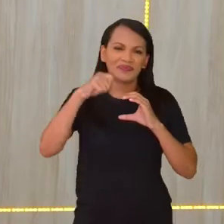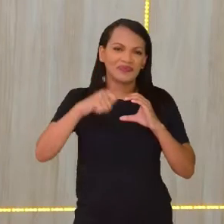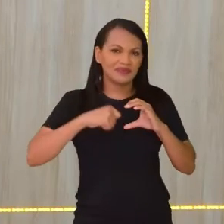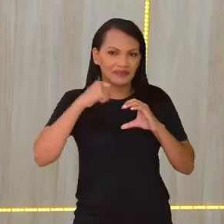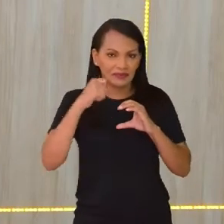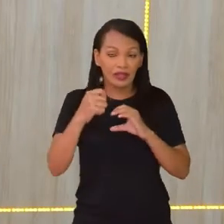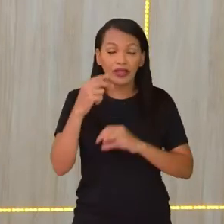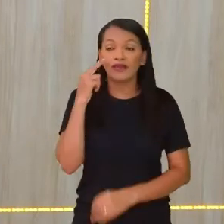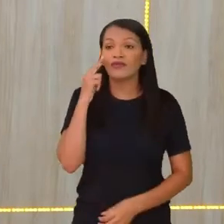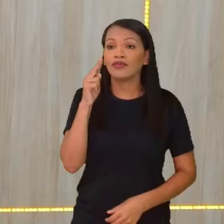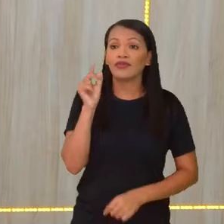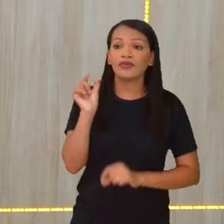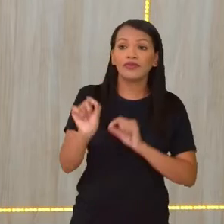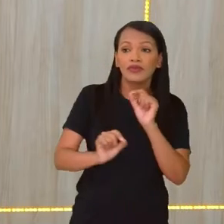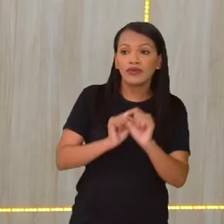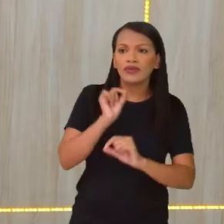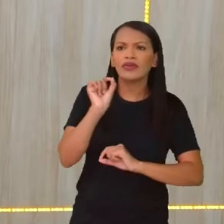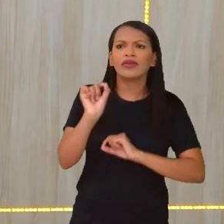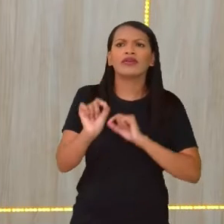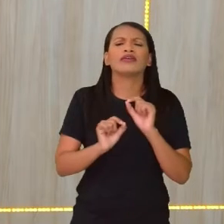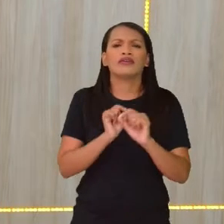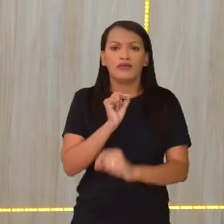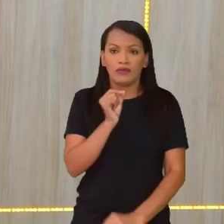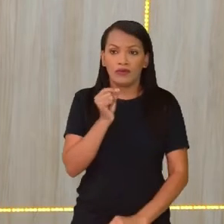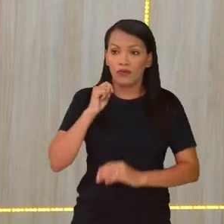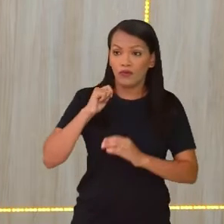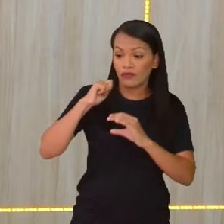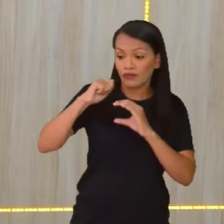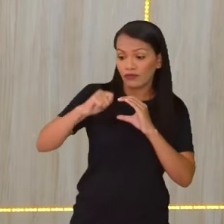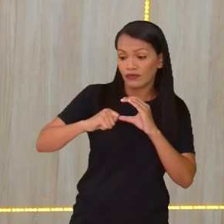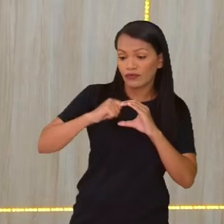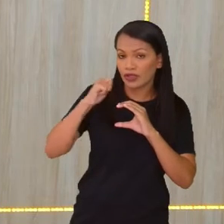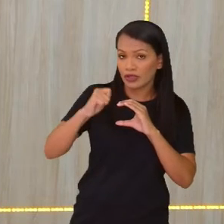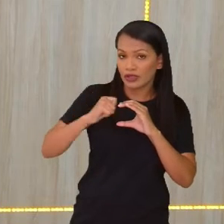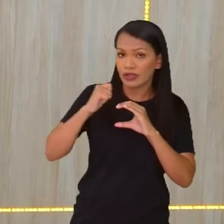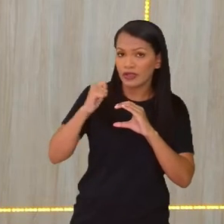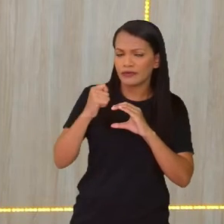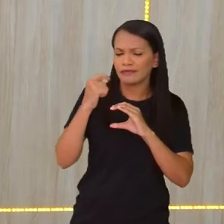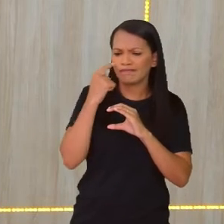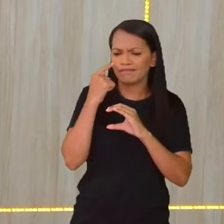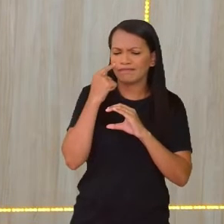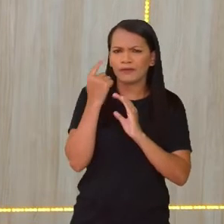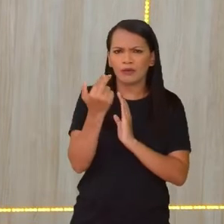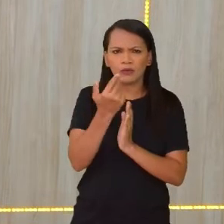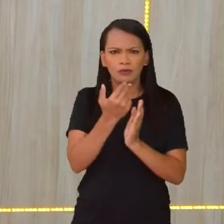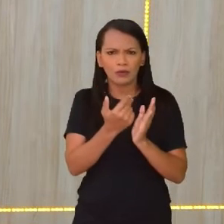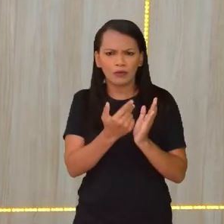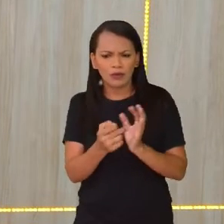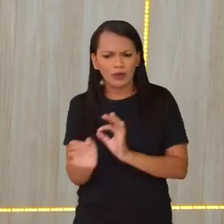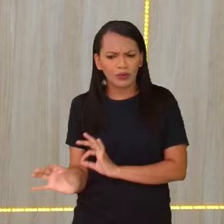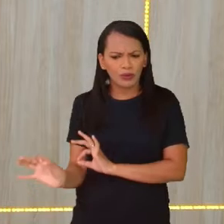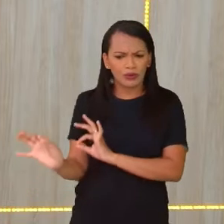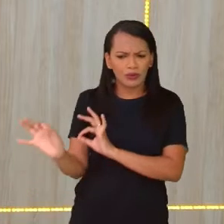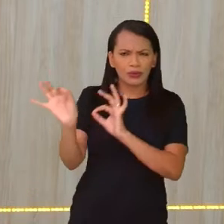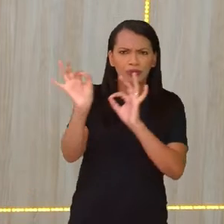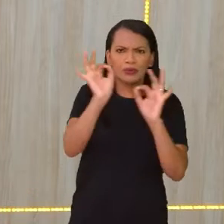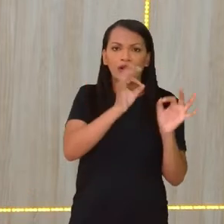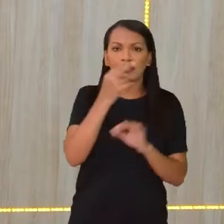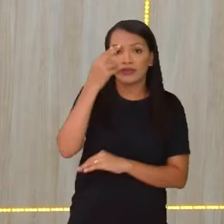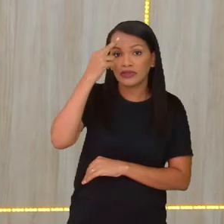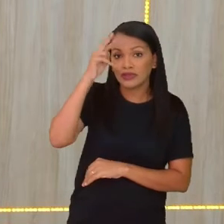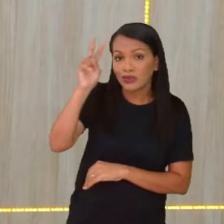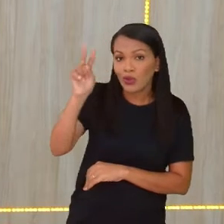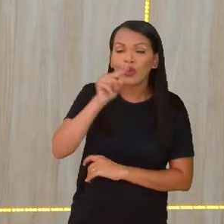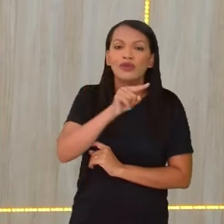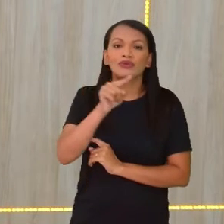gente viu aí um pequeno vídeo, uma pequena animação, né, sobre a história de